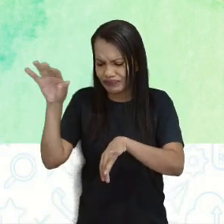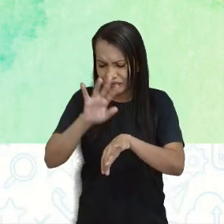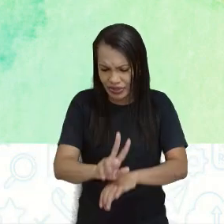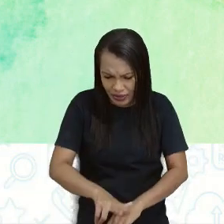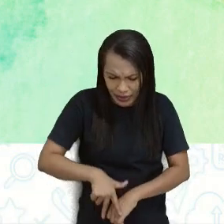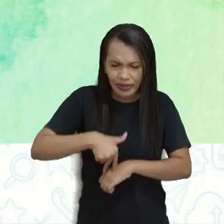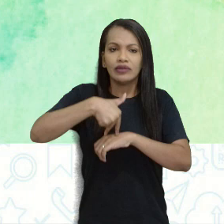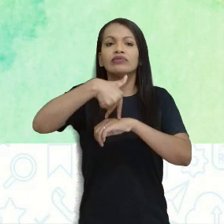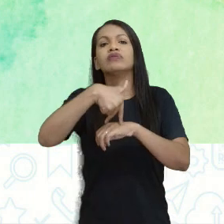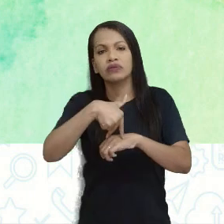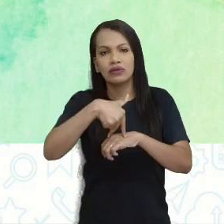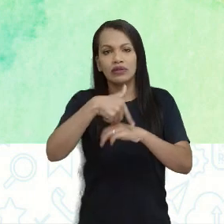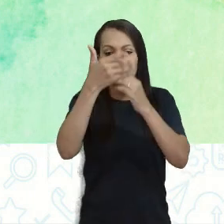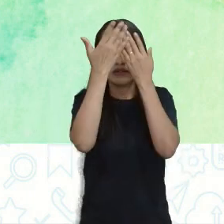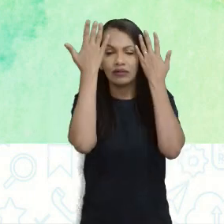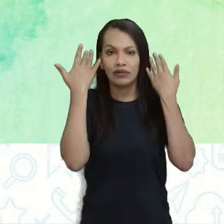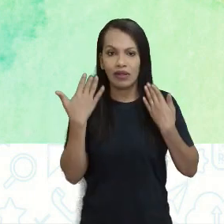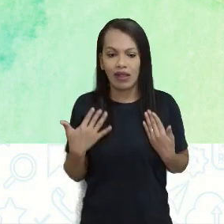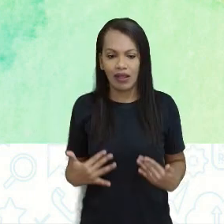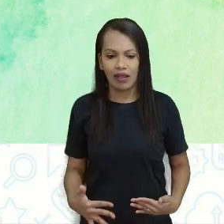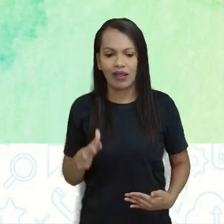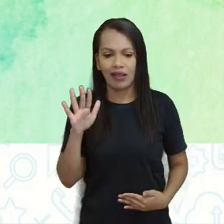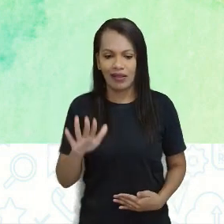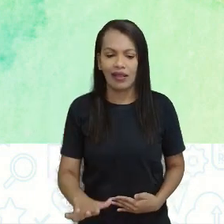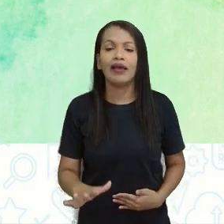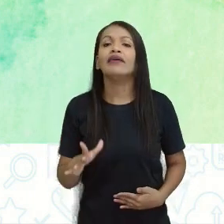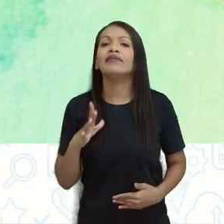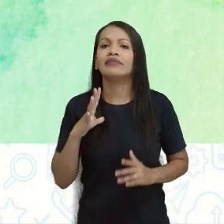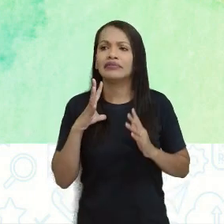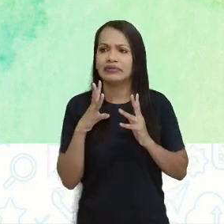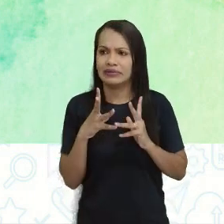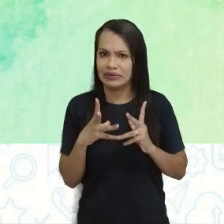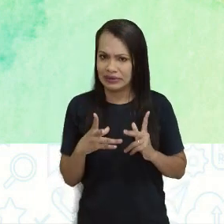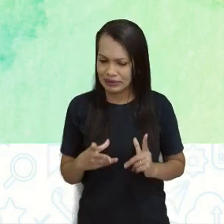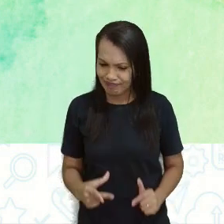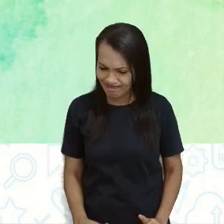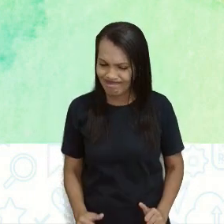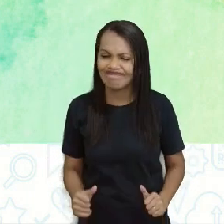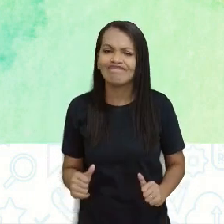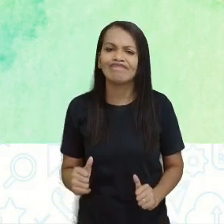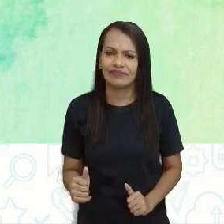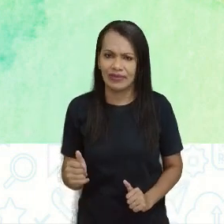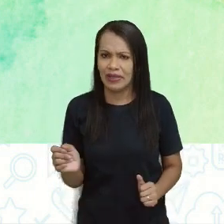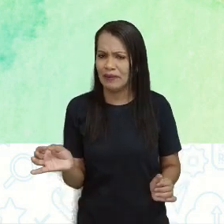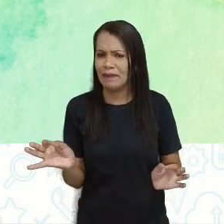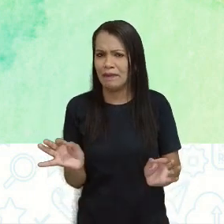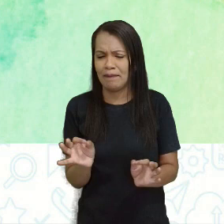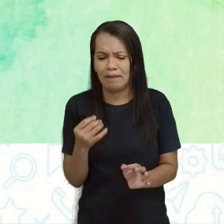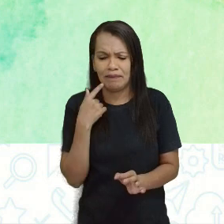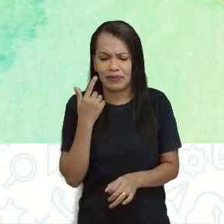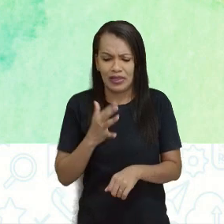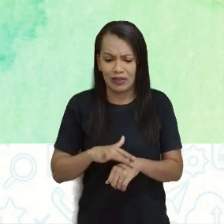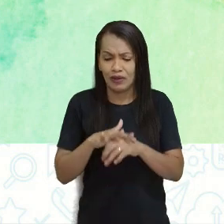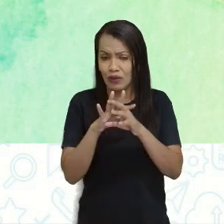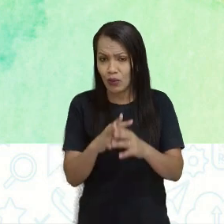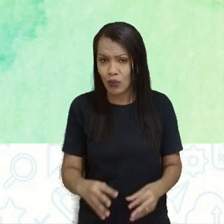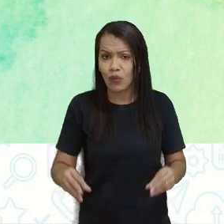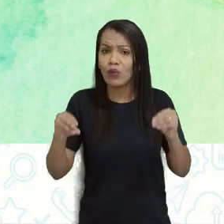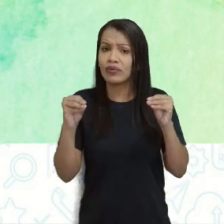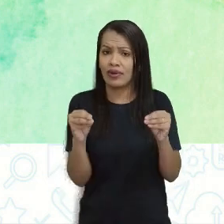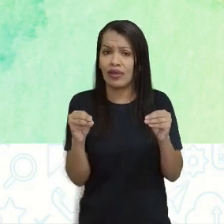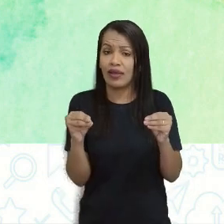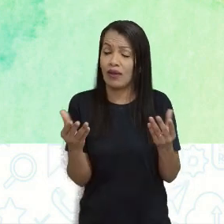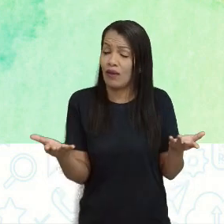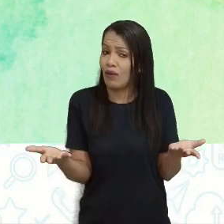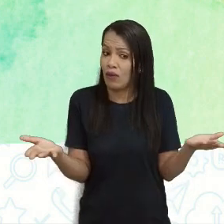de lugar que você poderia tomar um banho e ser utilizado para fins medicinais, né? Hoje em